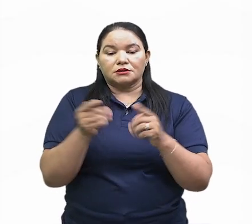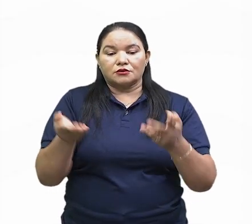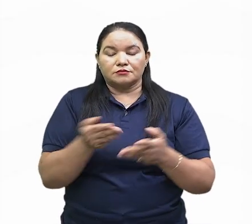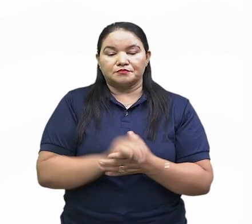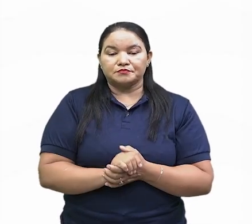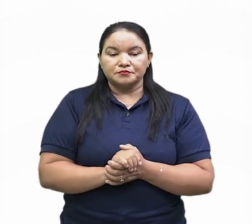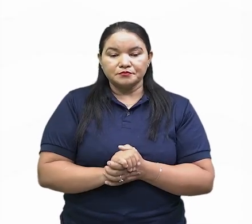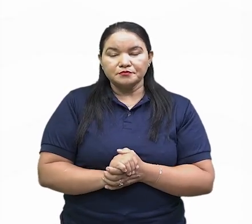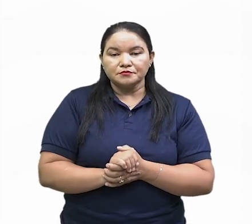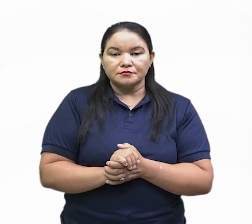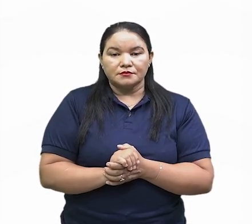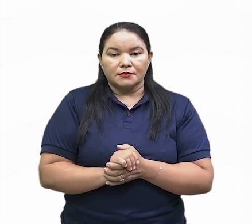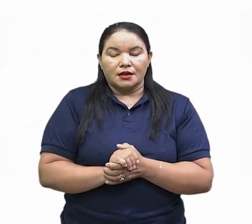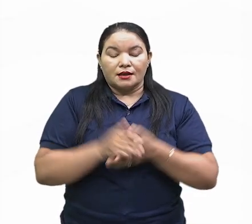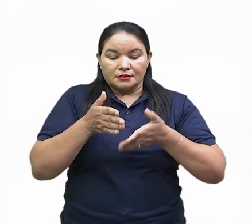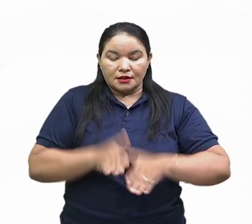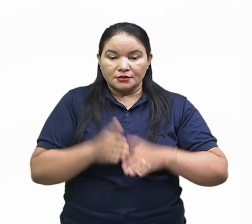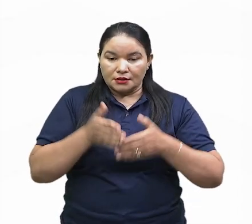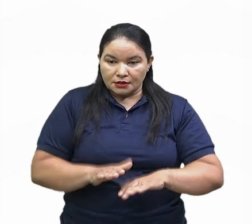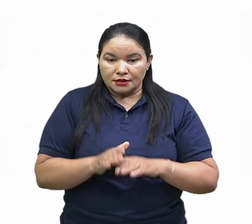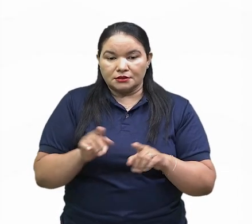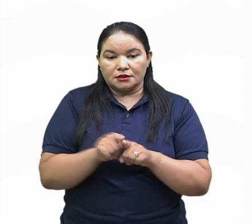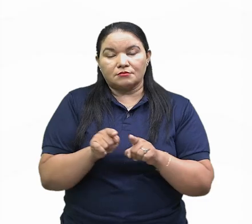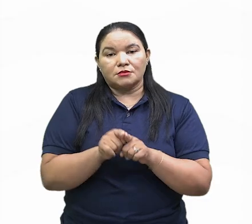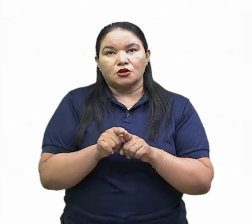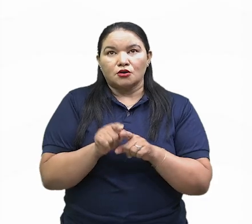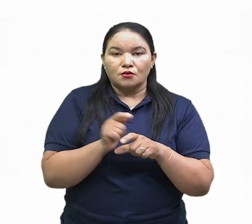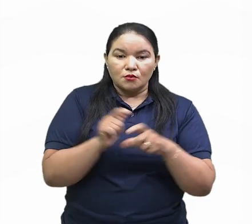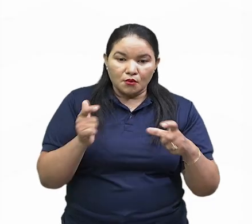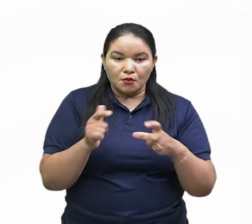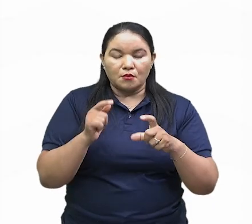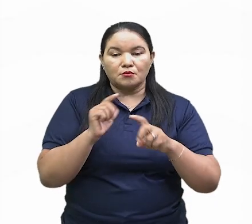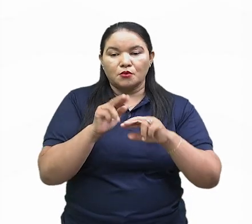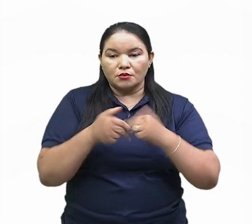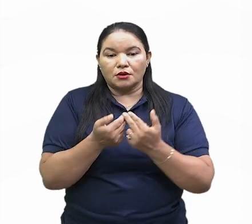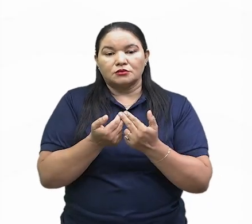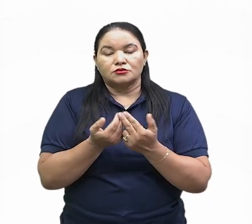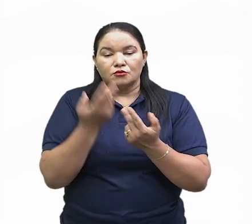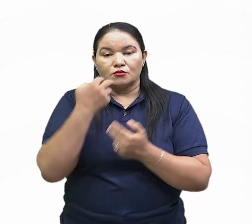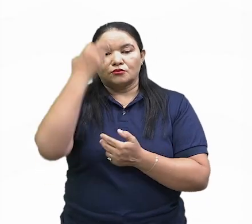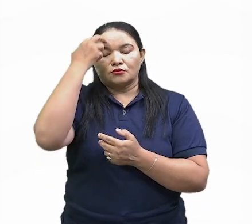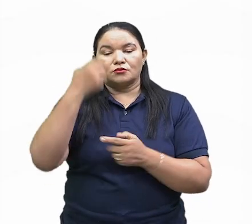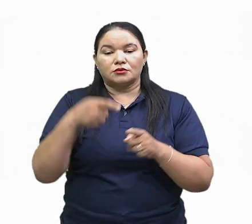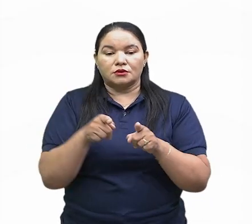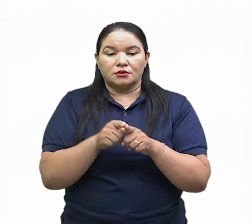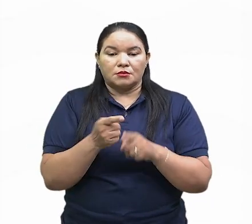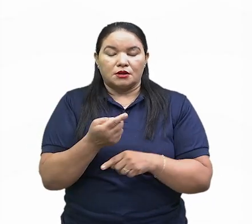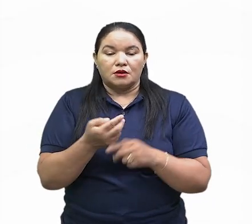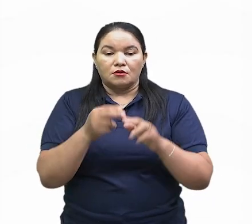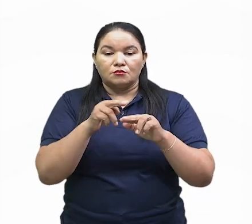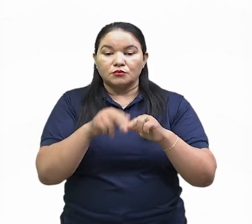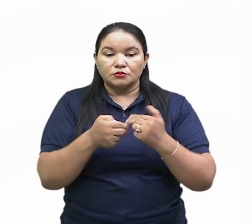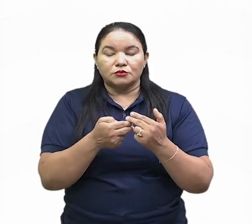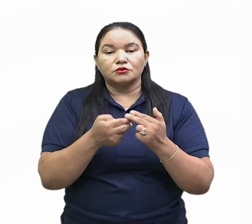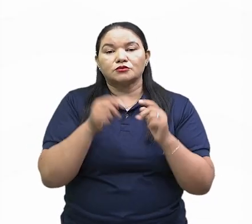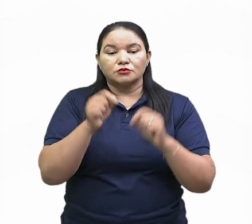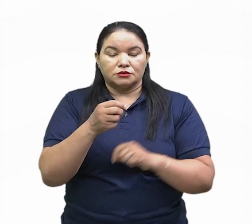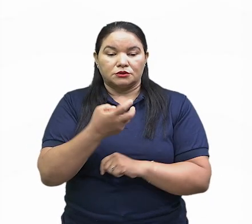da natalidade, que permanece alta por motivos culturais, religiosos ou até mesmo